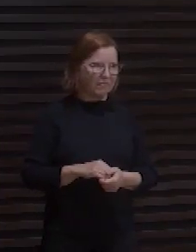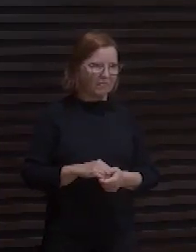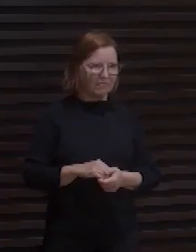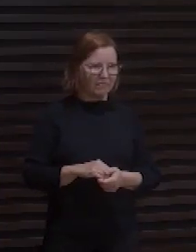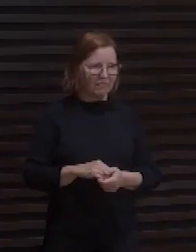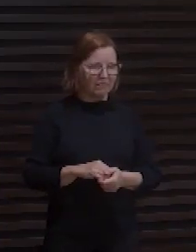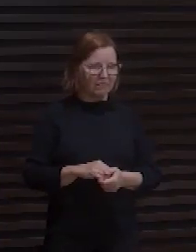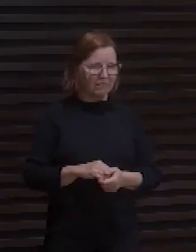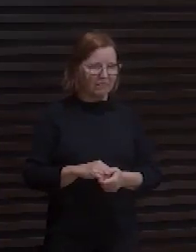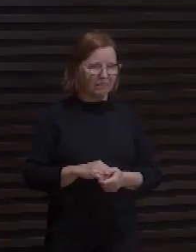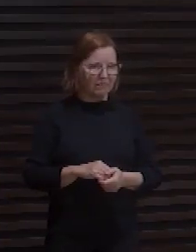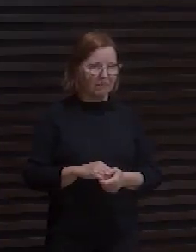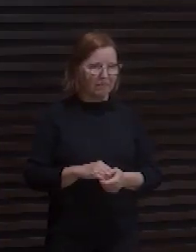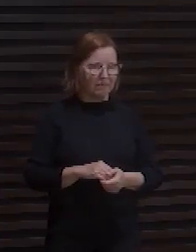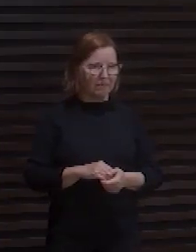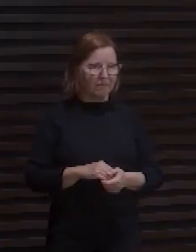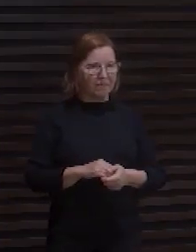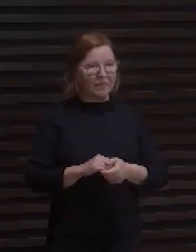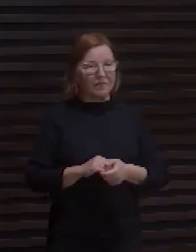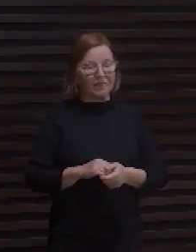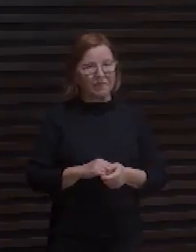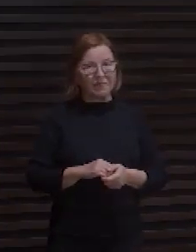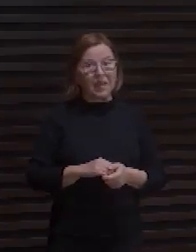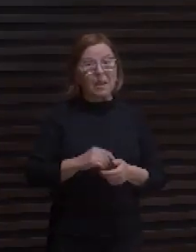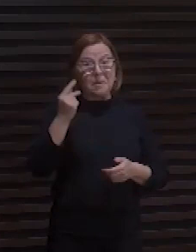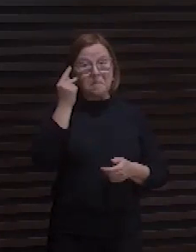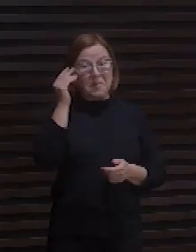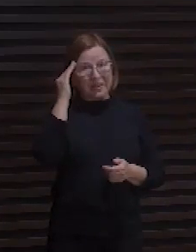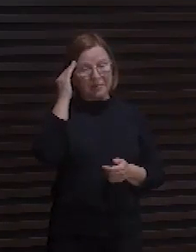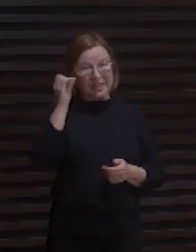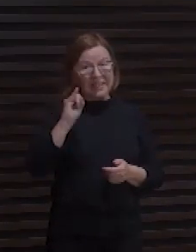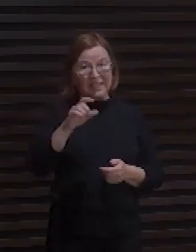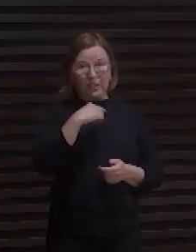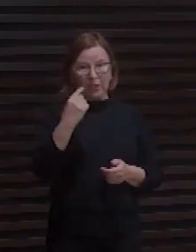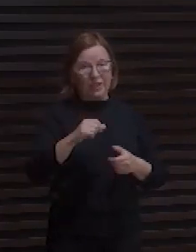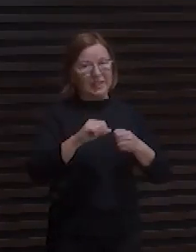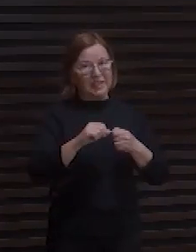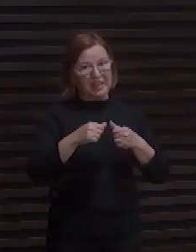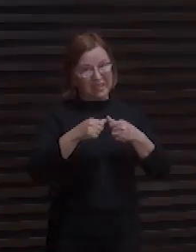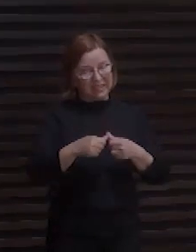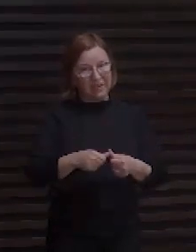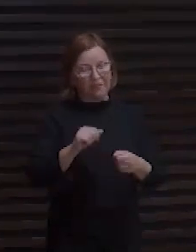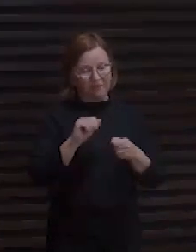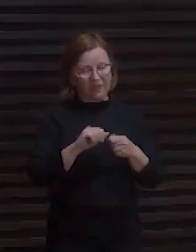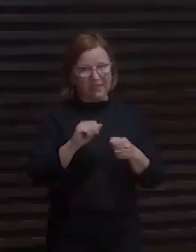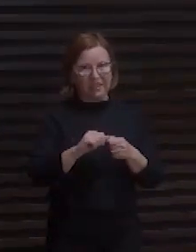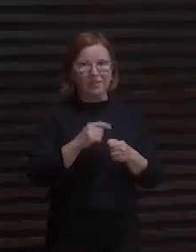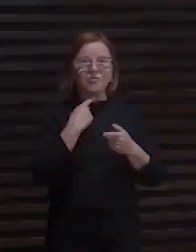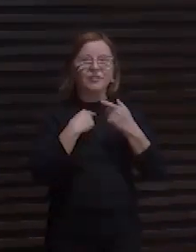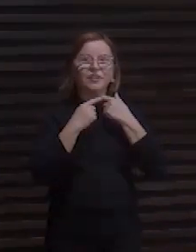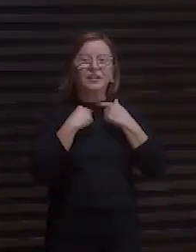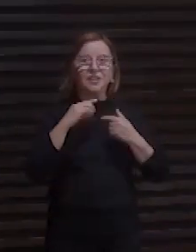O termômetro para sabermos se estamos ou não fazendo a vontade de Deus é a paz que guardará nosso coração e